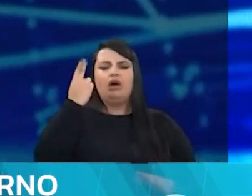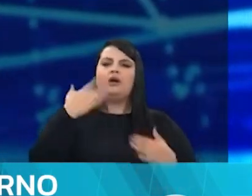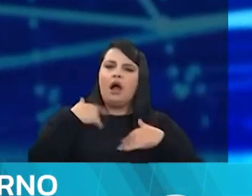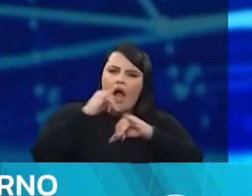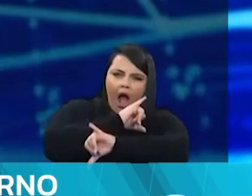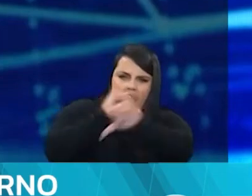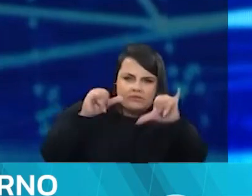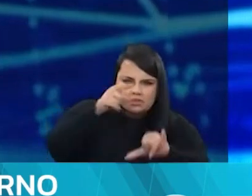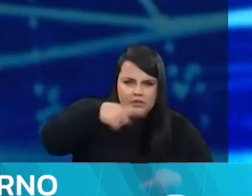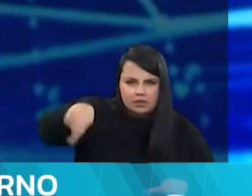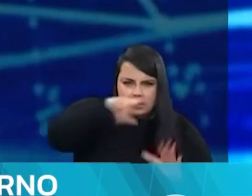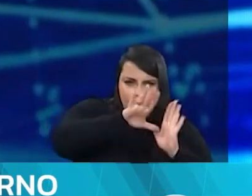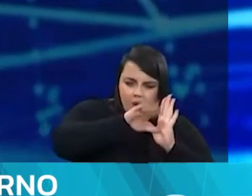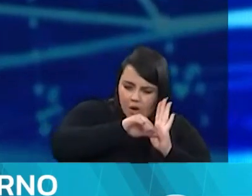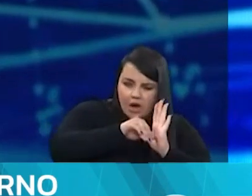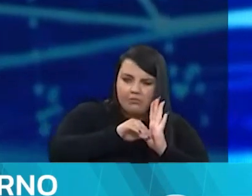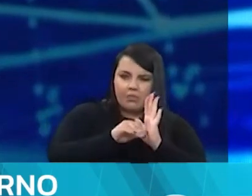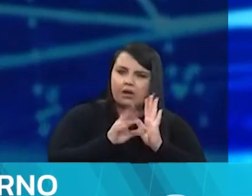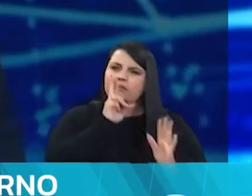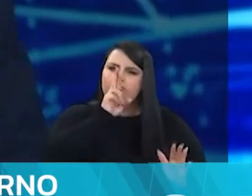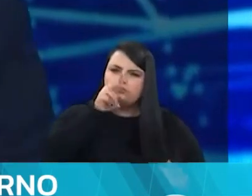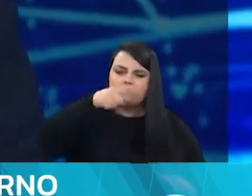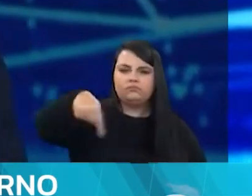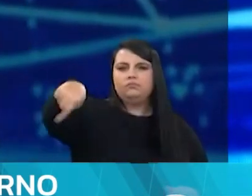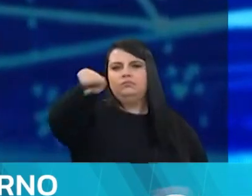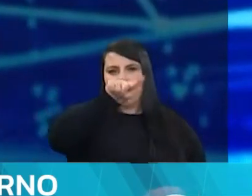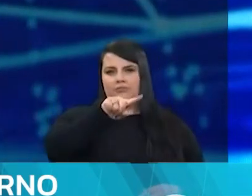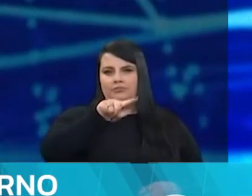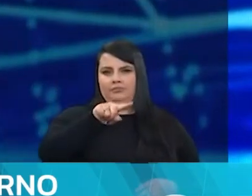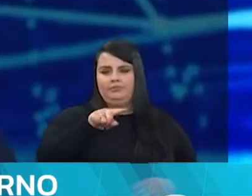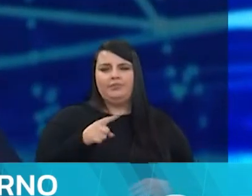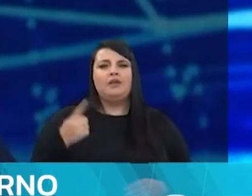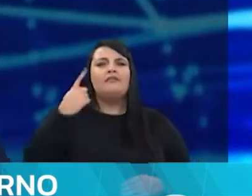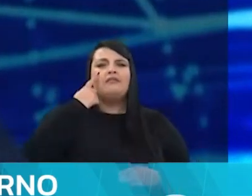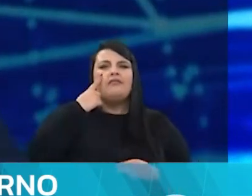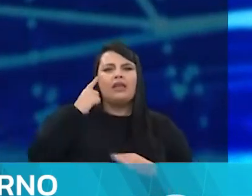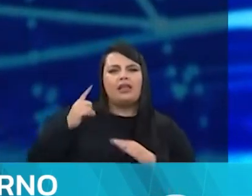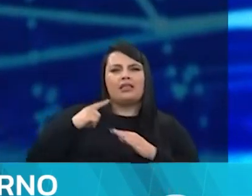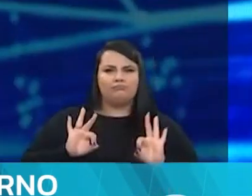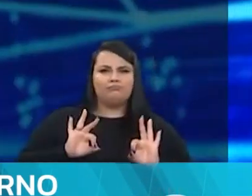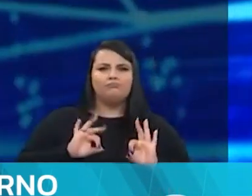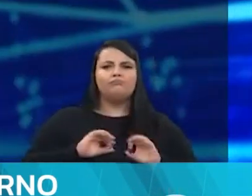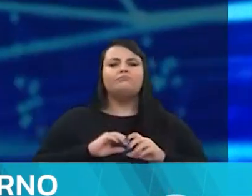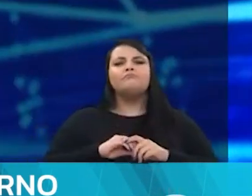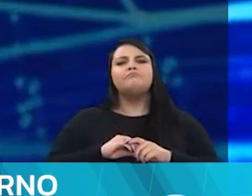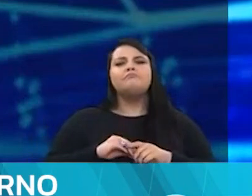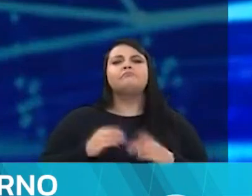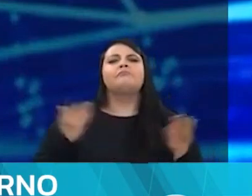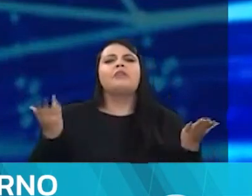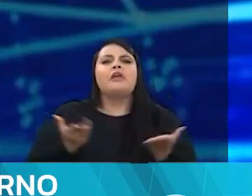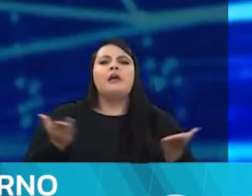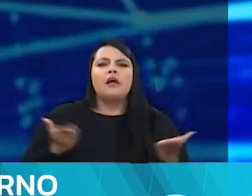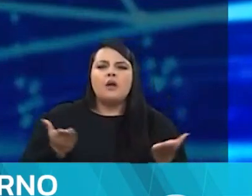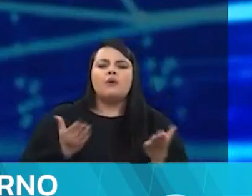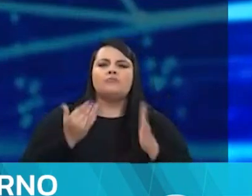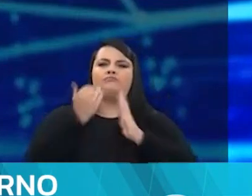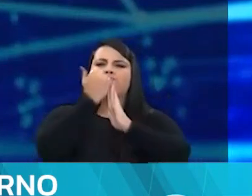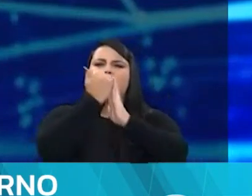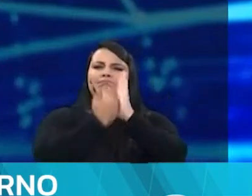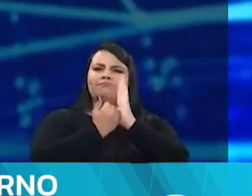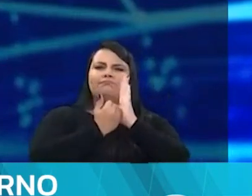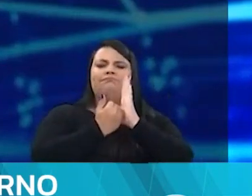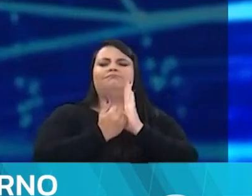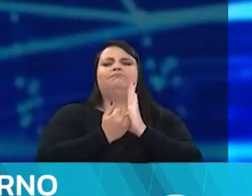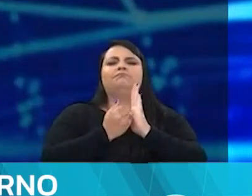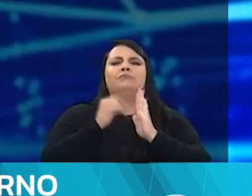O líder das pesquisas se comprometeu a manter a alíquota nos mesmos patamares de hoje. Essa redução de CMS foi uma briga